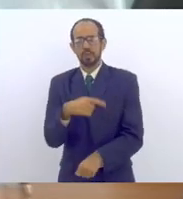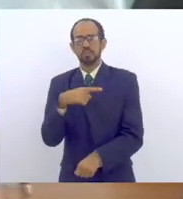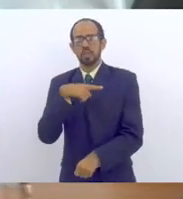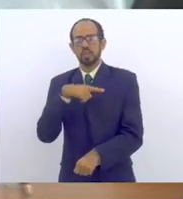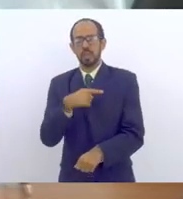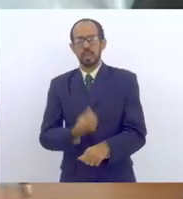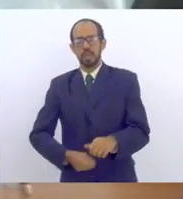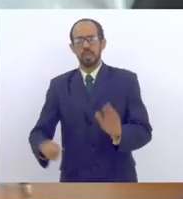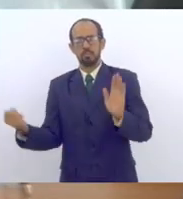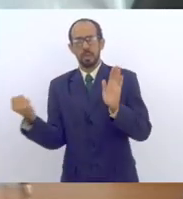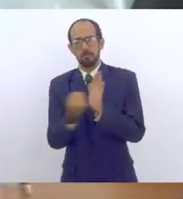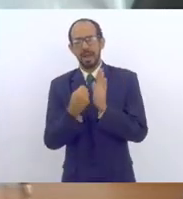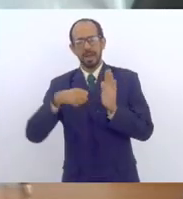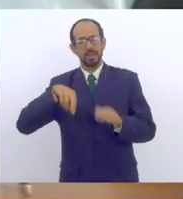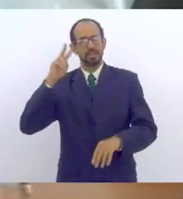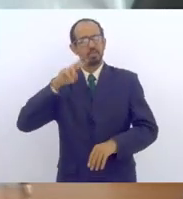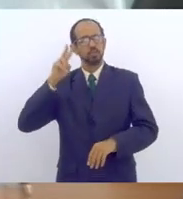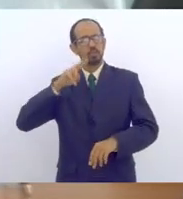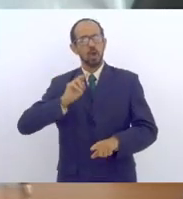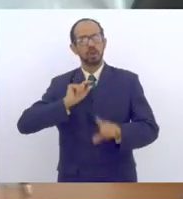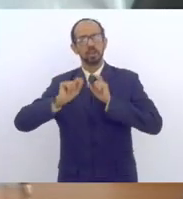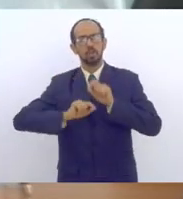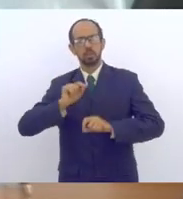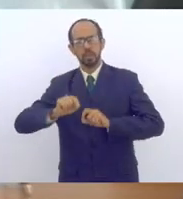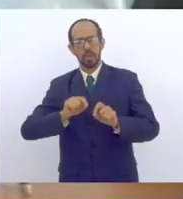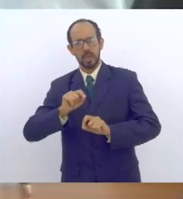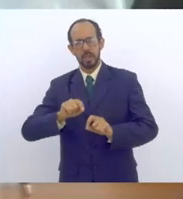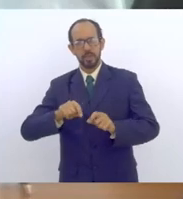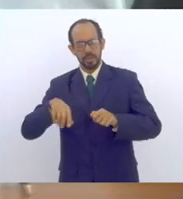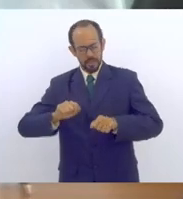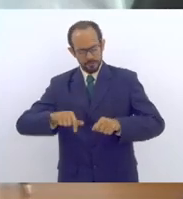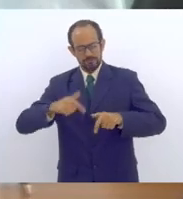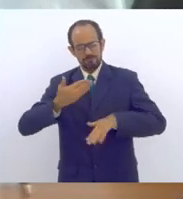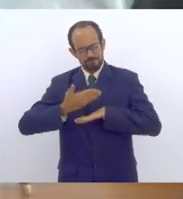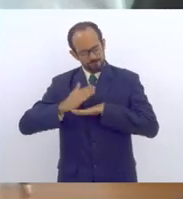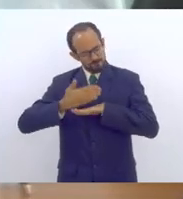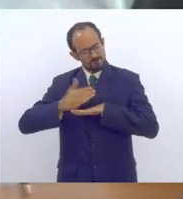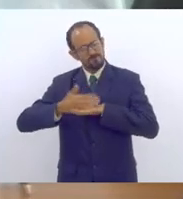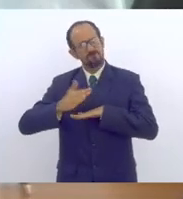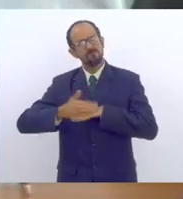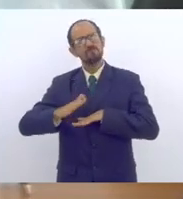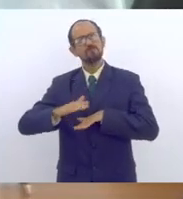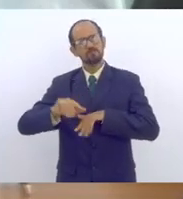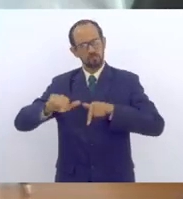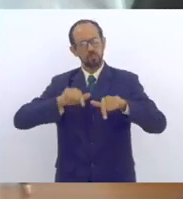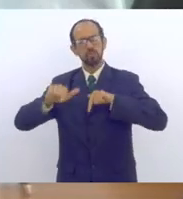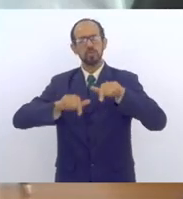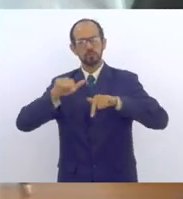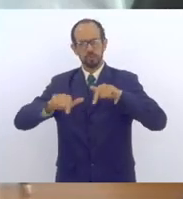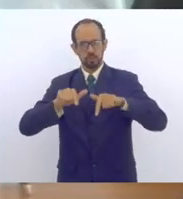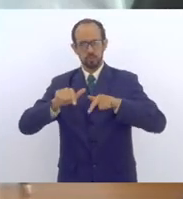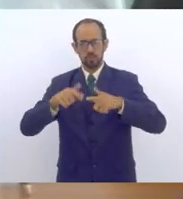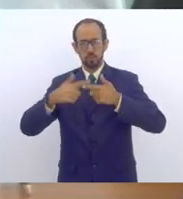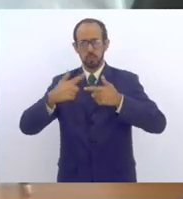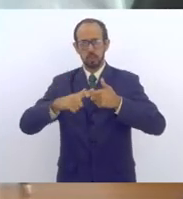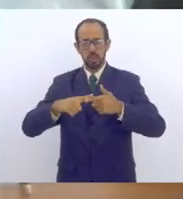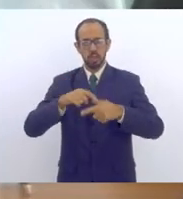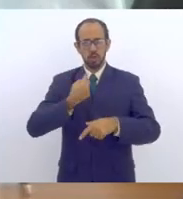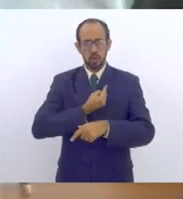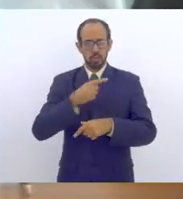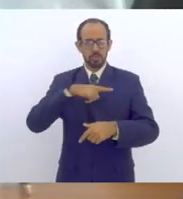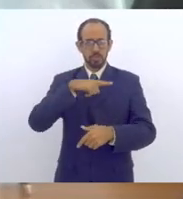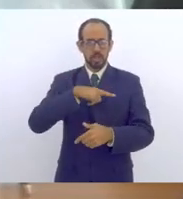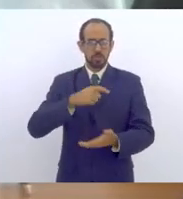entrega que é o mais importante homem público tem obrigação homens e mulheres públicas têm obrigação de entregar para a população